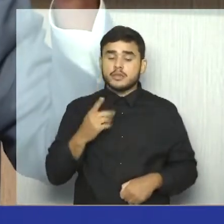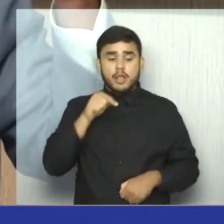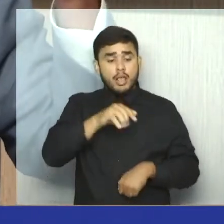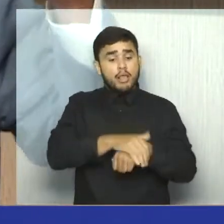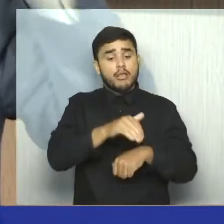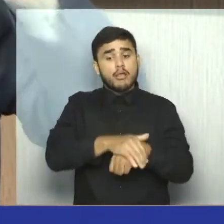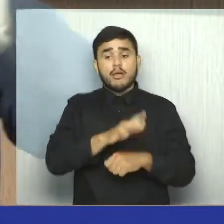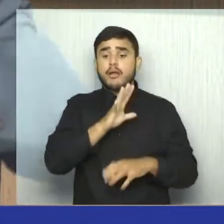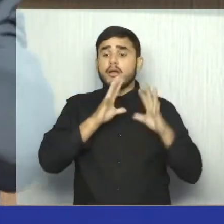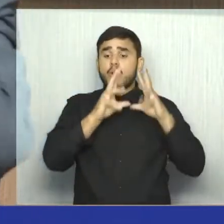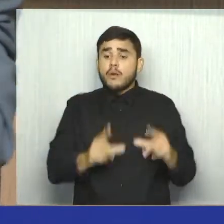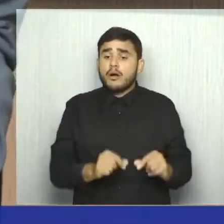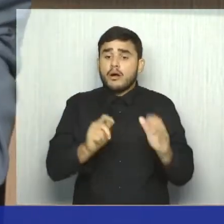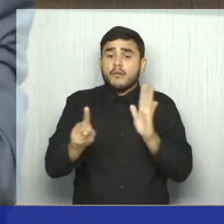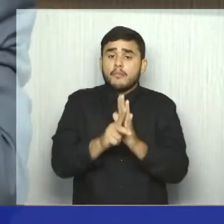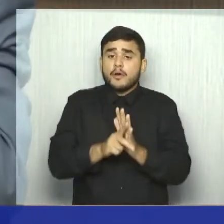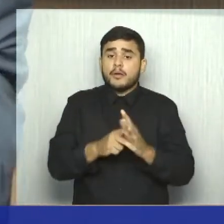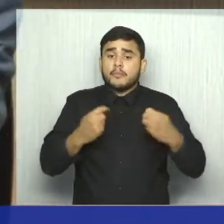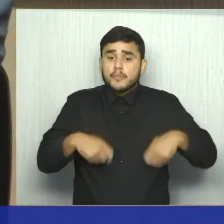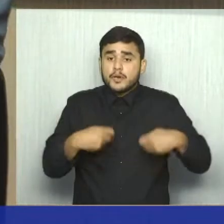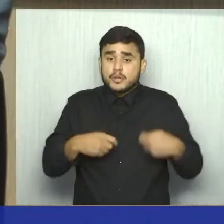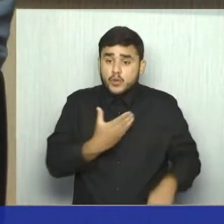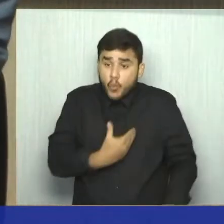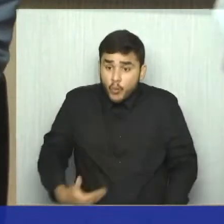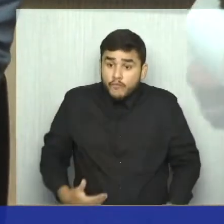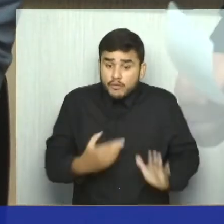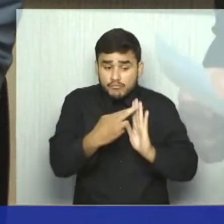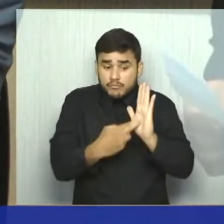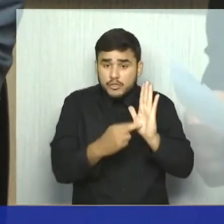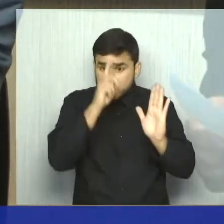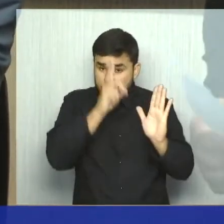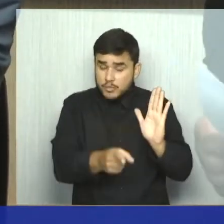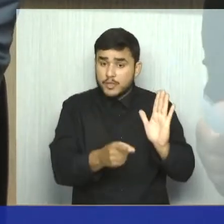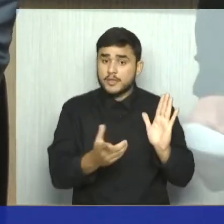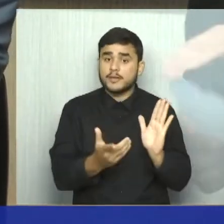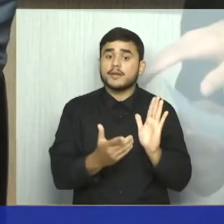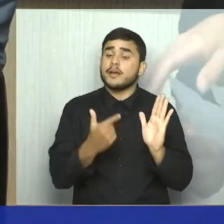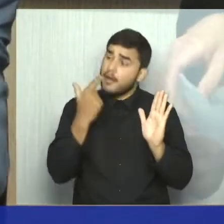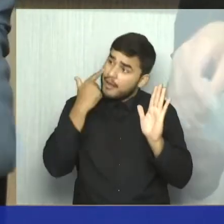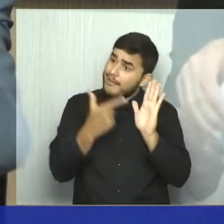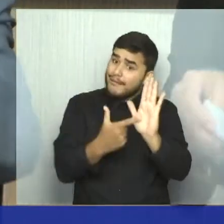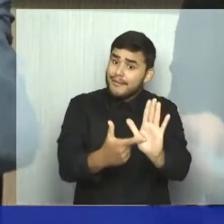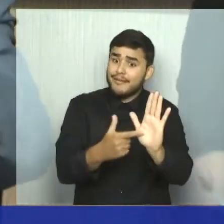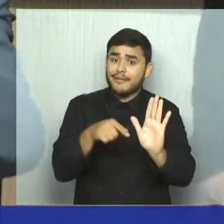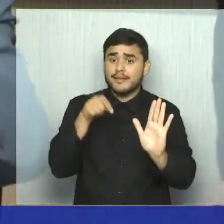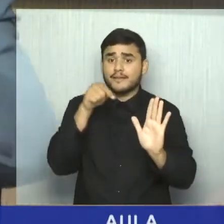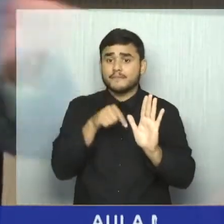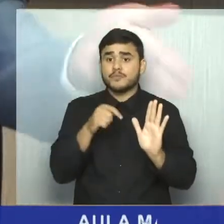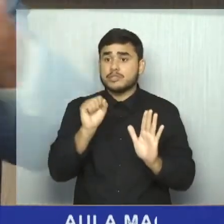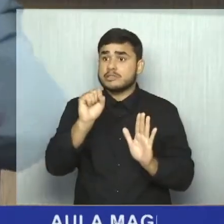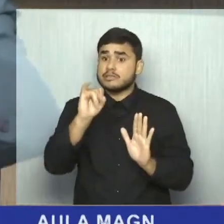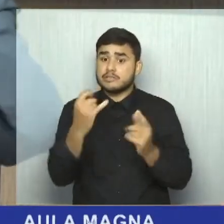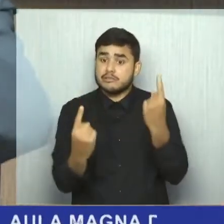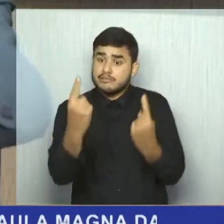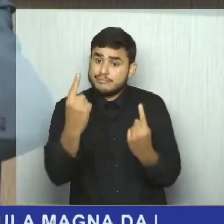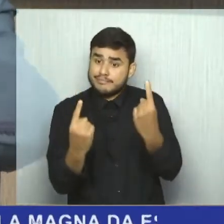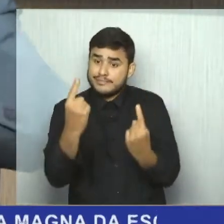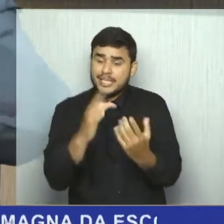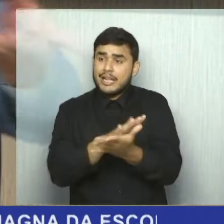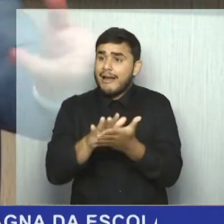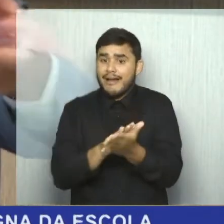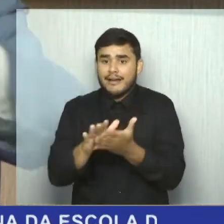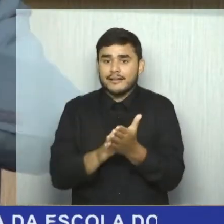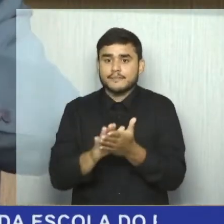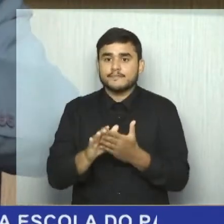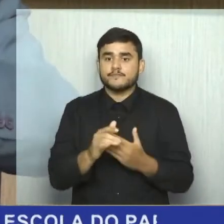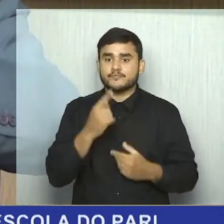Monopólio tem que ser regulado pelo governo, isso é da literatura. Se você não tem concorrência para garantir que o